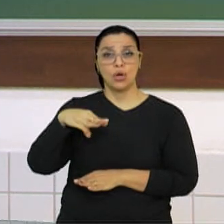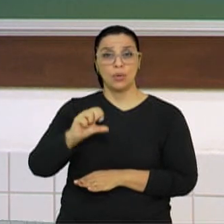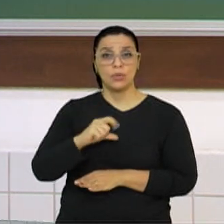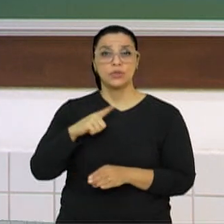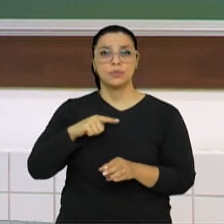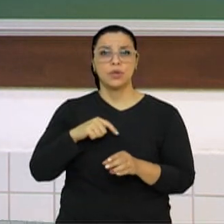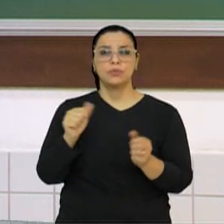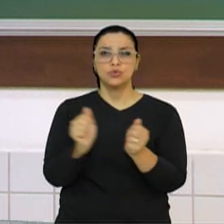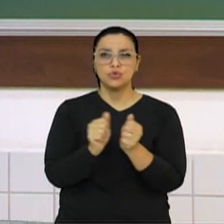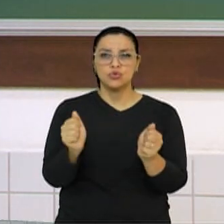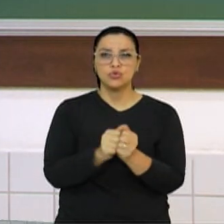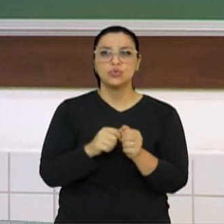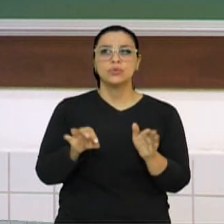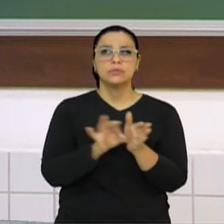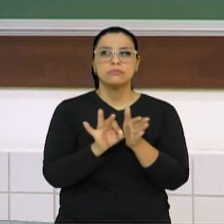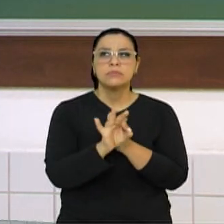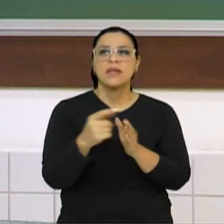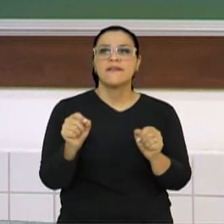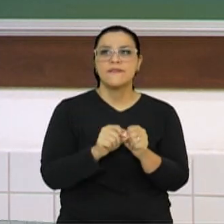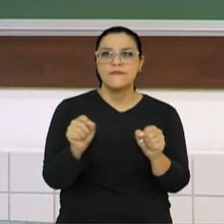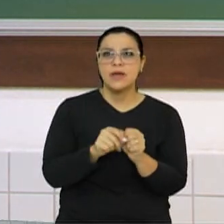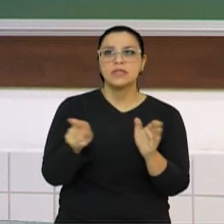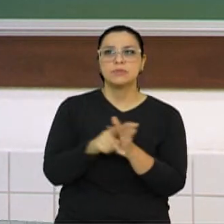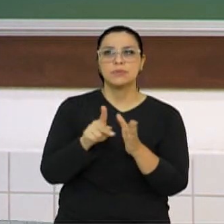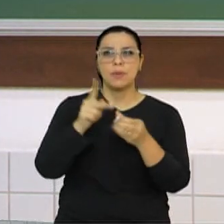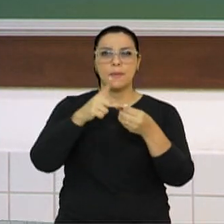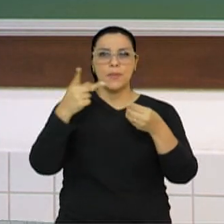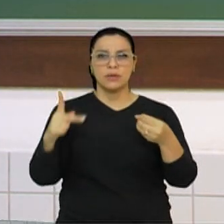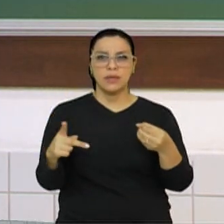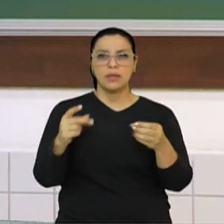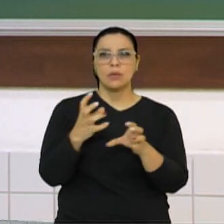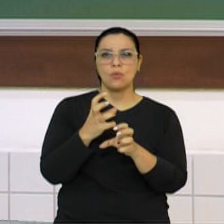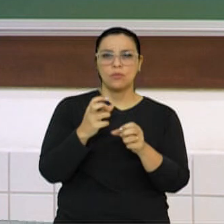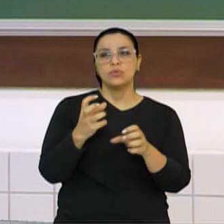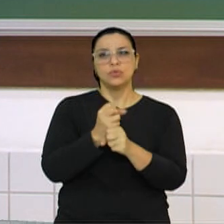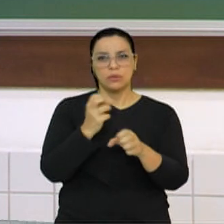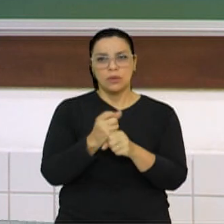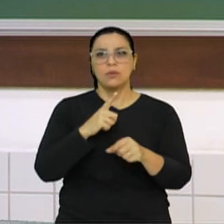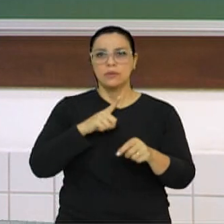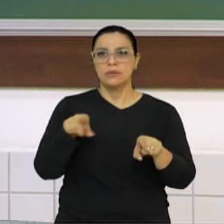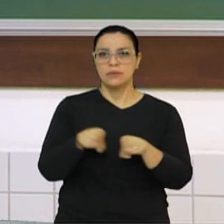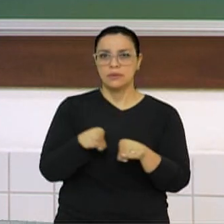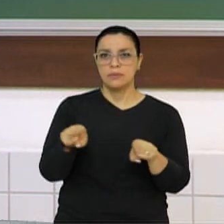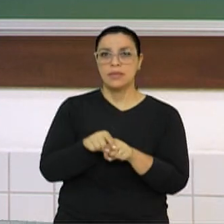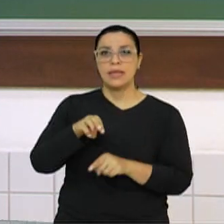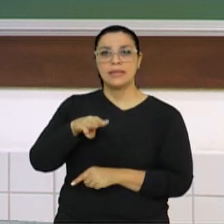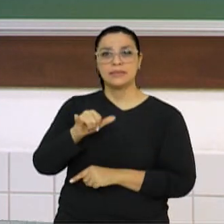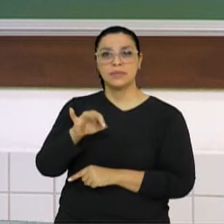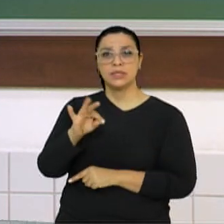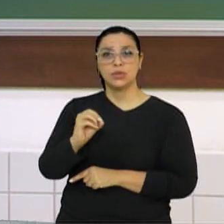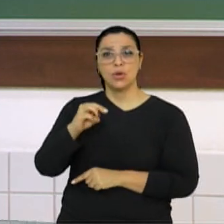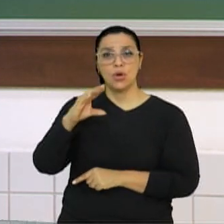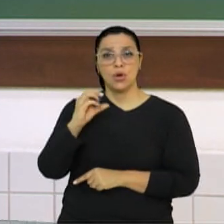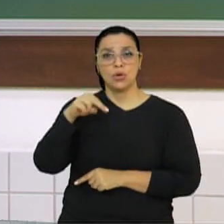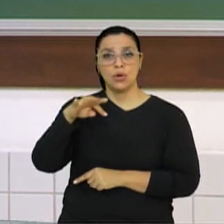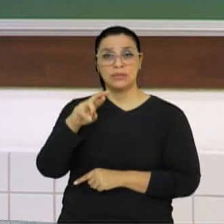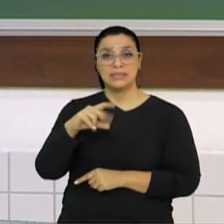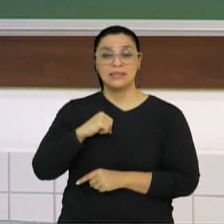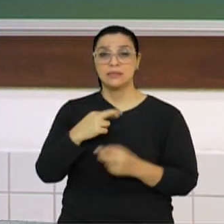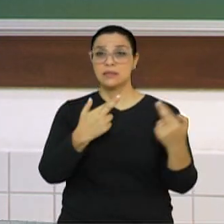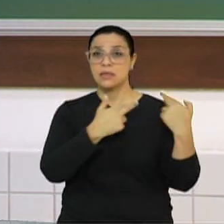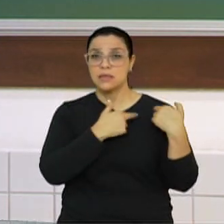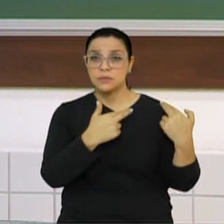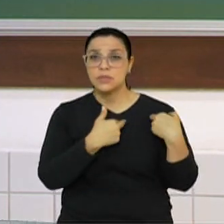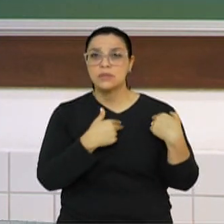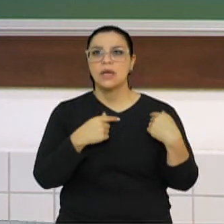ali ao retículo e são responsáveis pela síntese de proteínas, muito bem. As mitocôndrias, que são